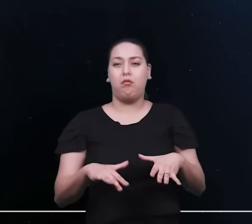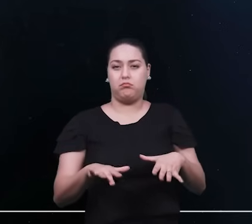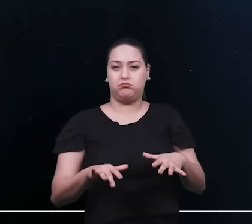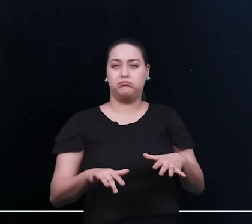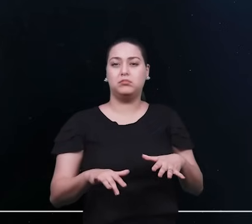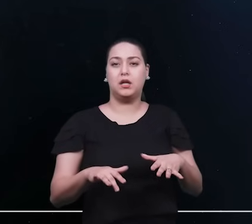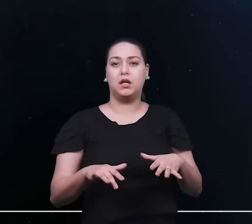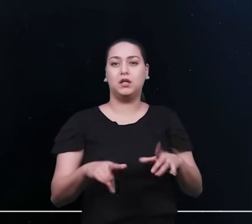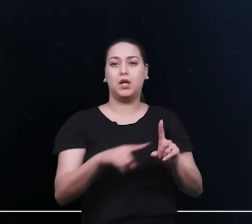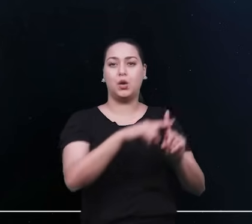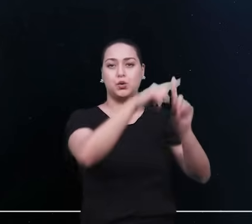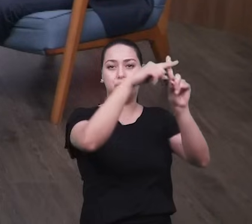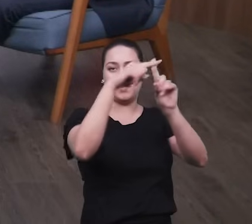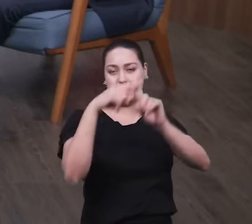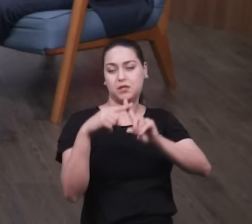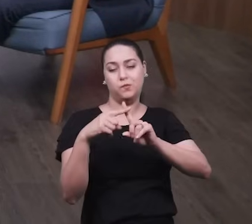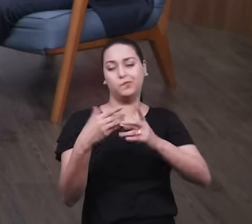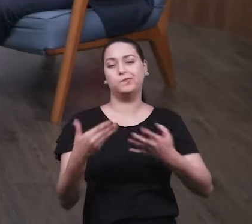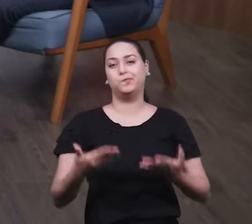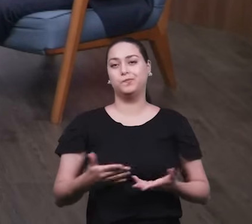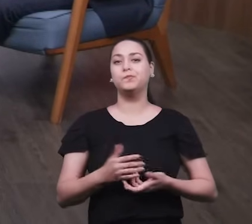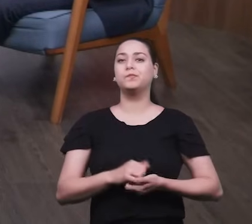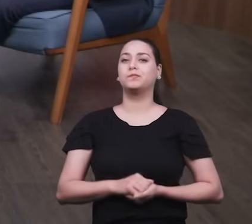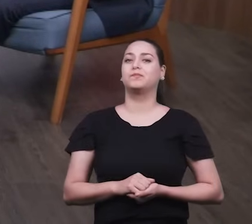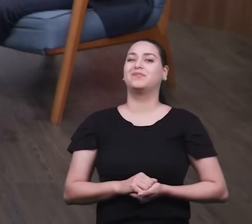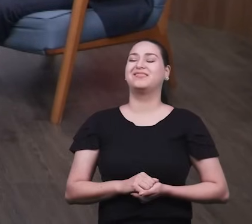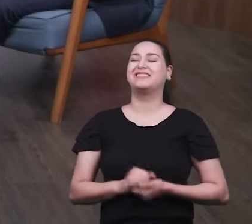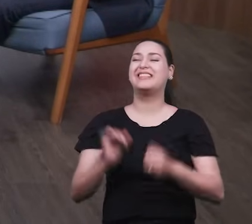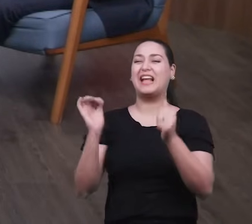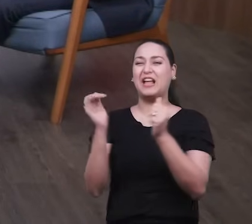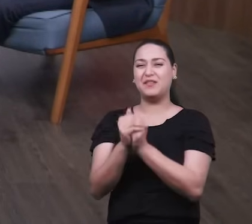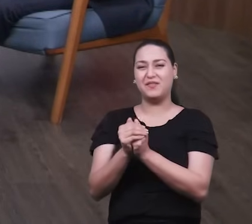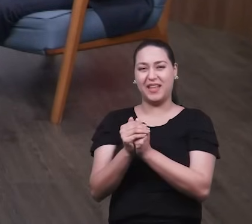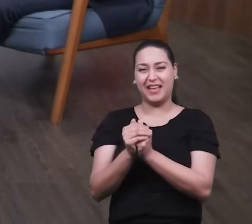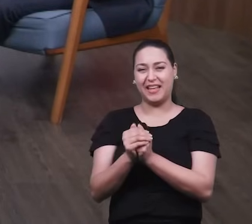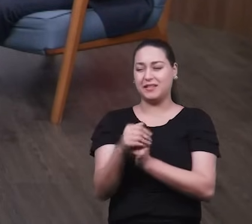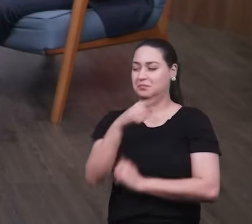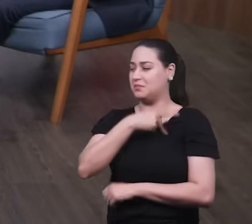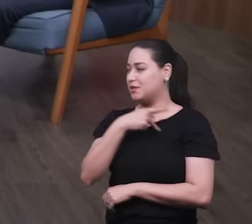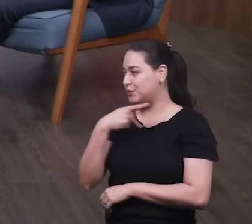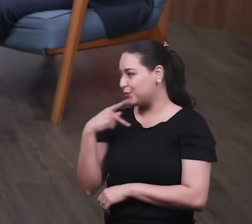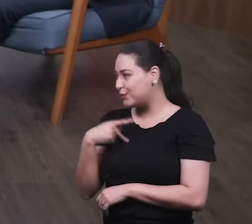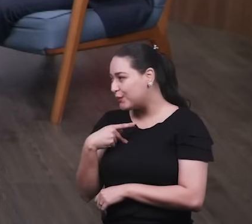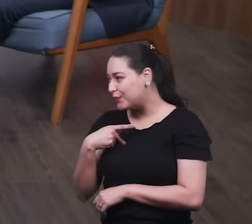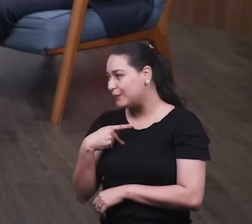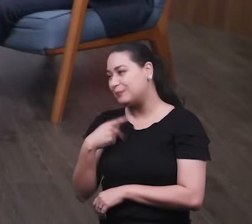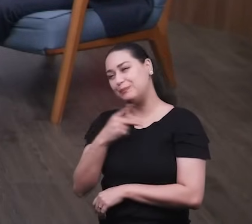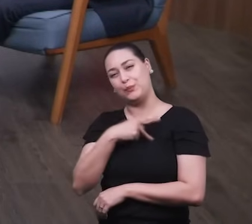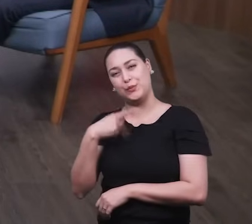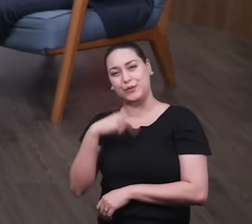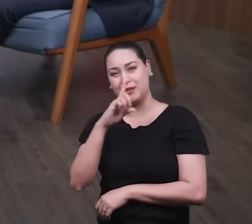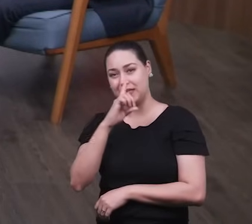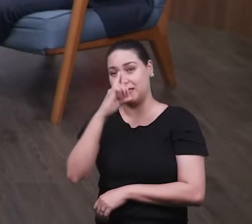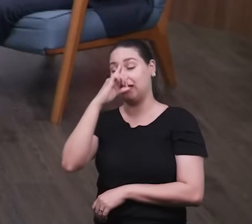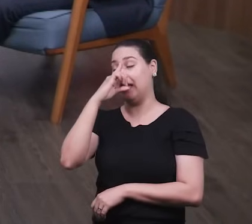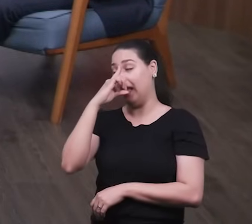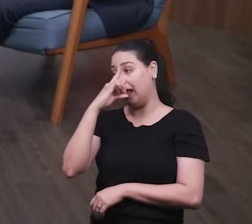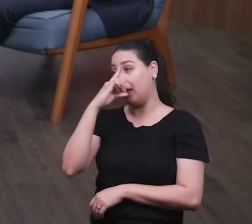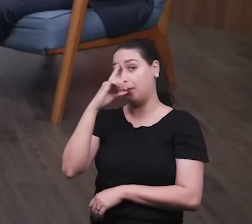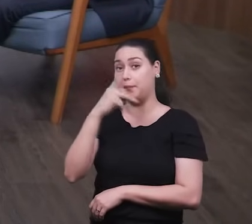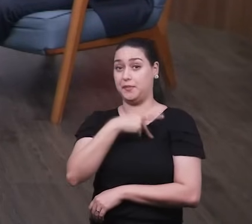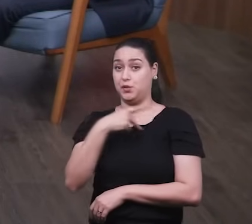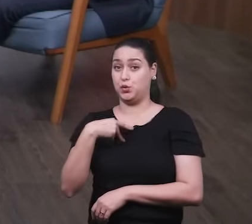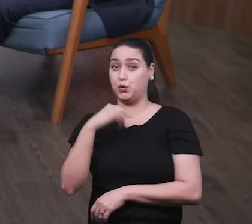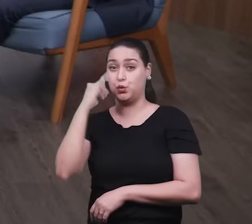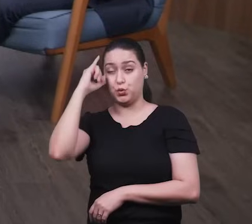no Gólgota. Amém. Amém. Estamos assim chegando ao final. Adriano, Daniel, foi uma